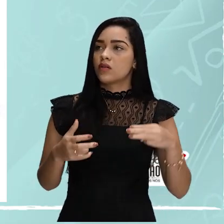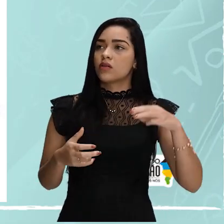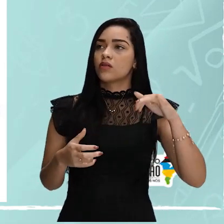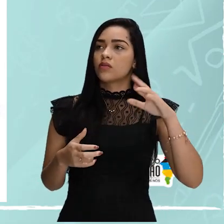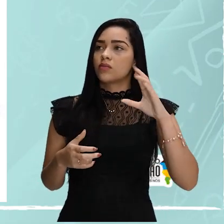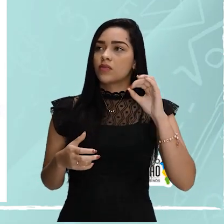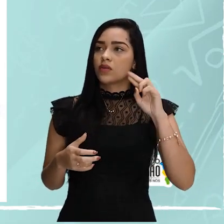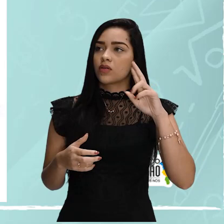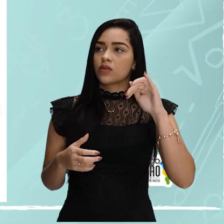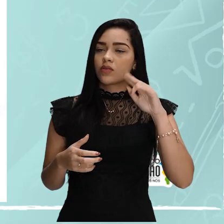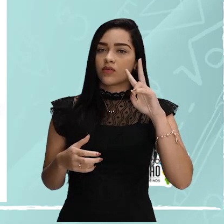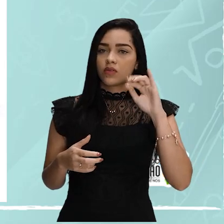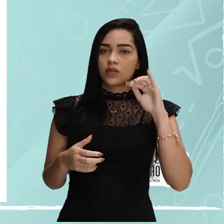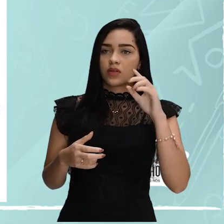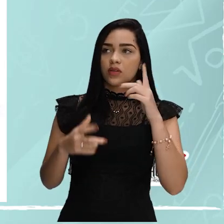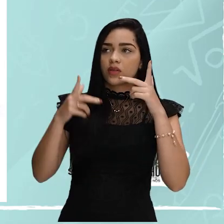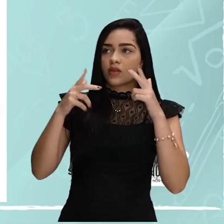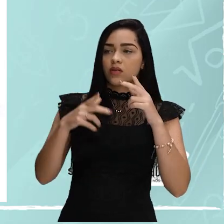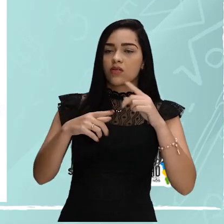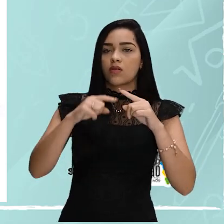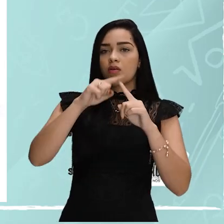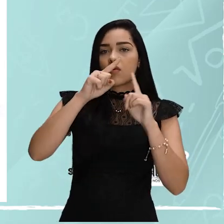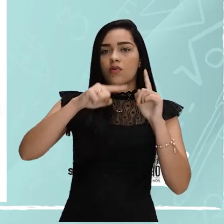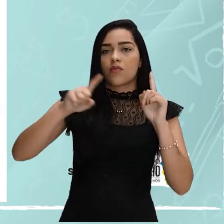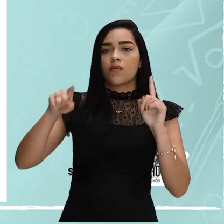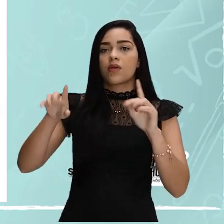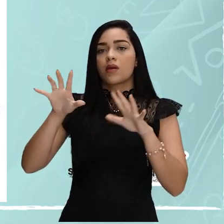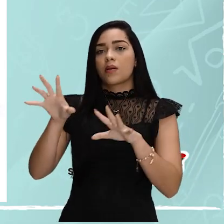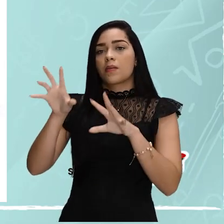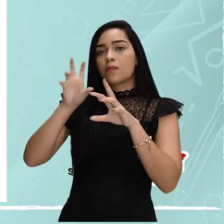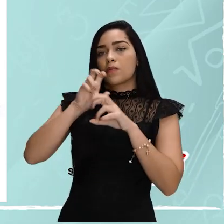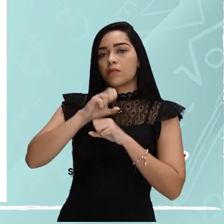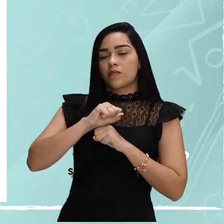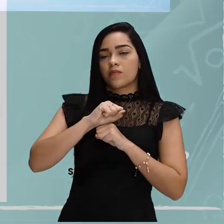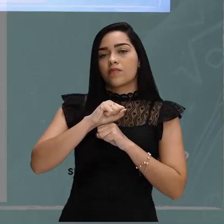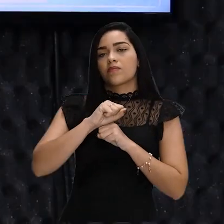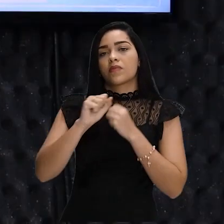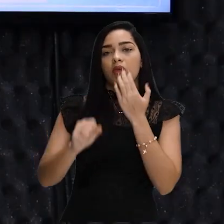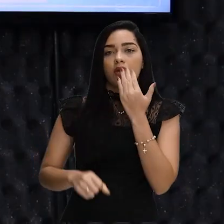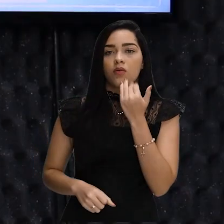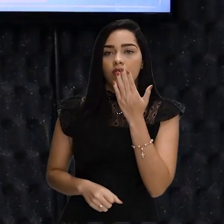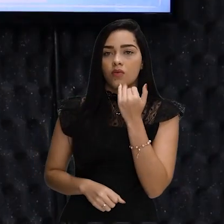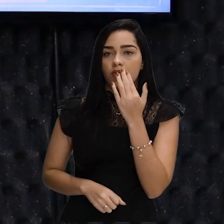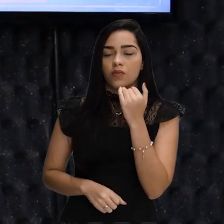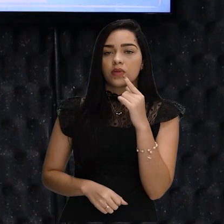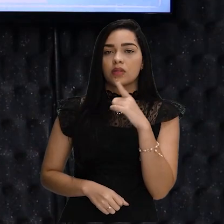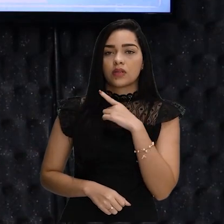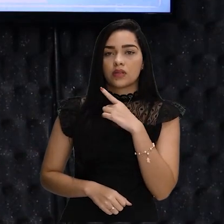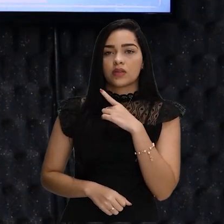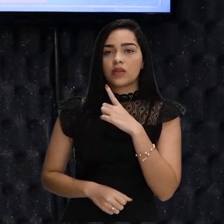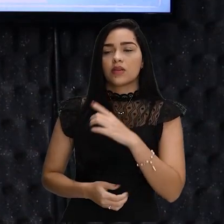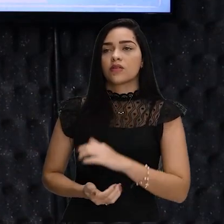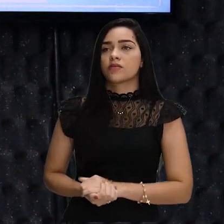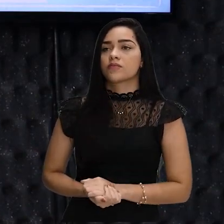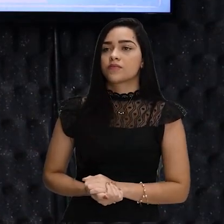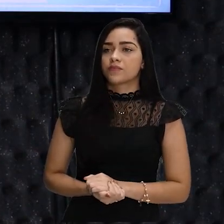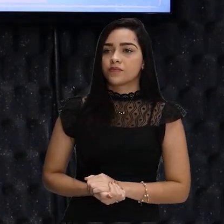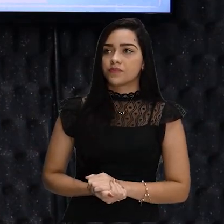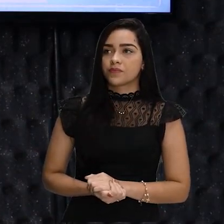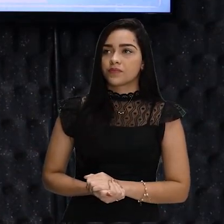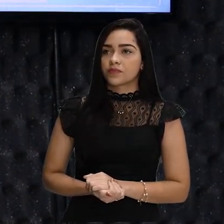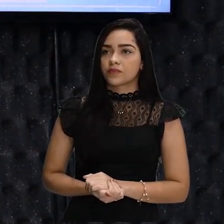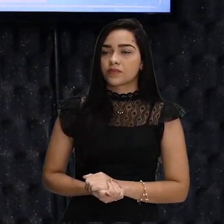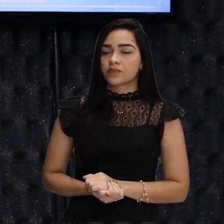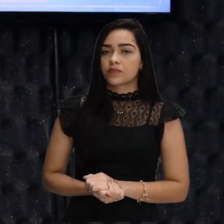microvilosidade. Justamente são esses dedinhos aqui que servem para absorver os nutrientes do alimento que está passando ali no interior do intestino